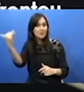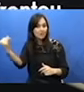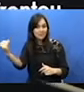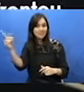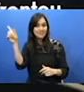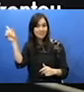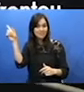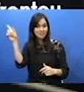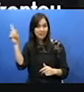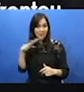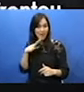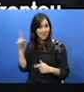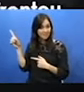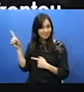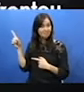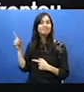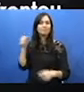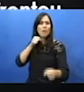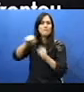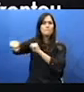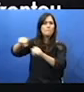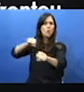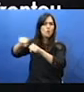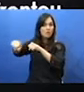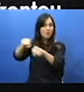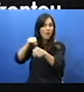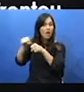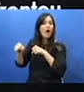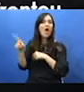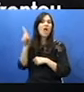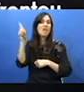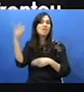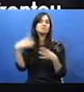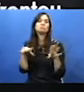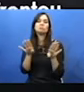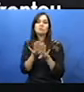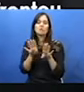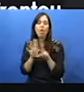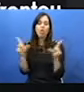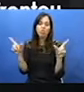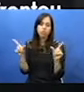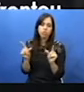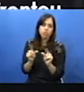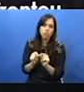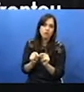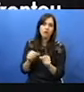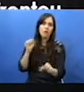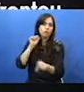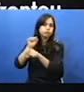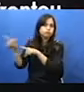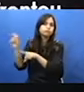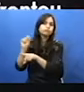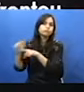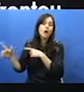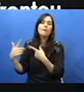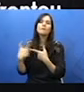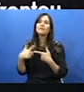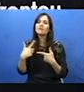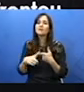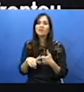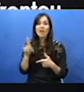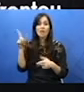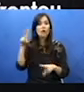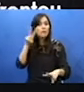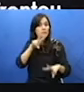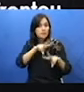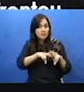né, um boxeador, Mike Tyson, que também teve sua carreira encurtada, teve muitos problemas, inclusive até sendo